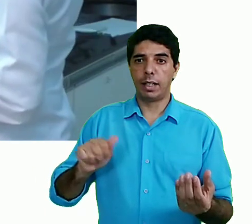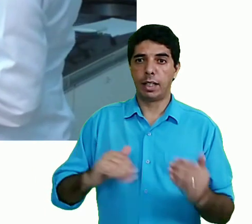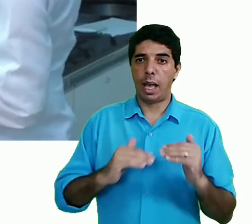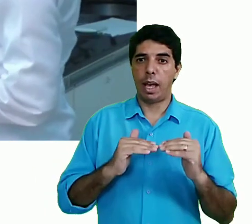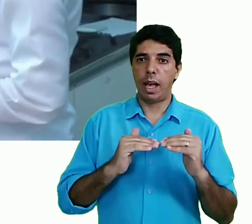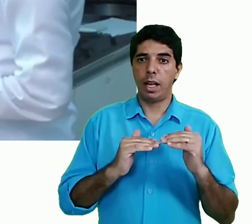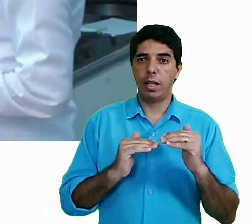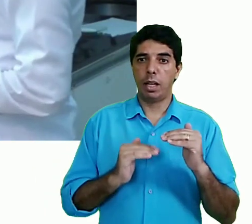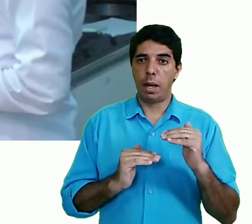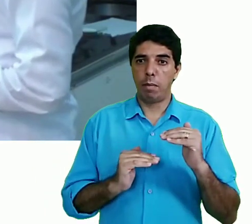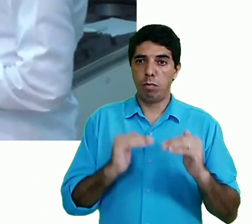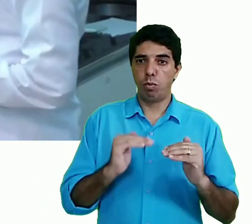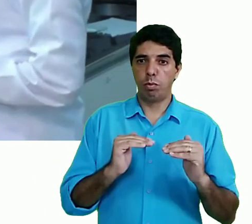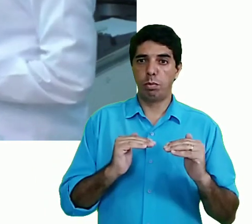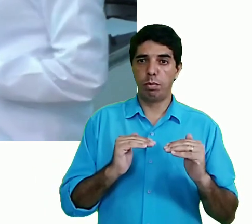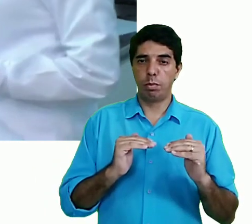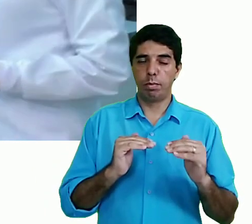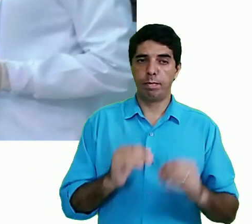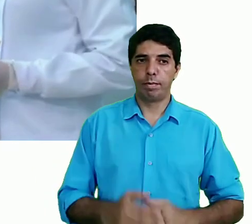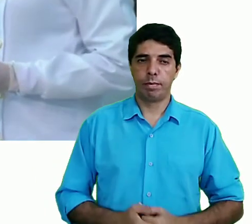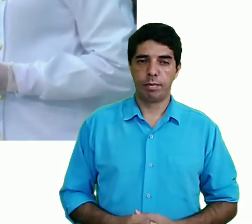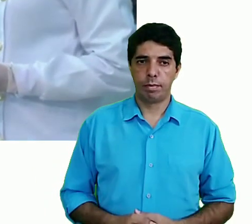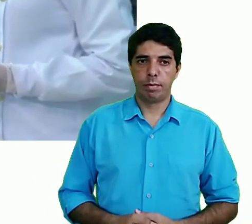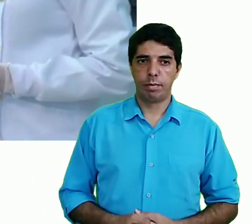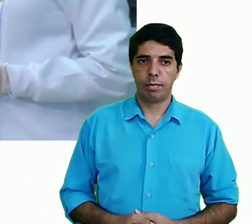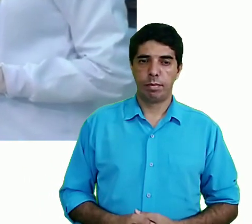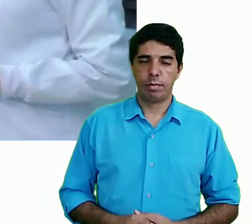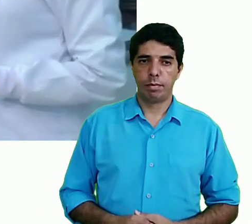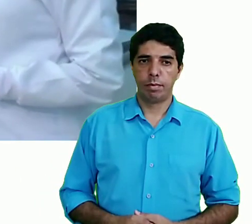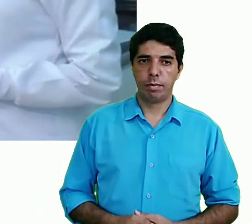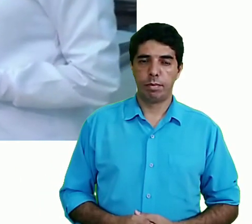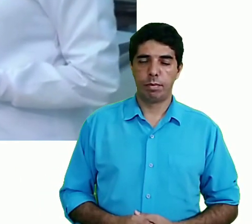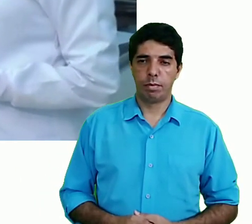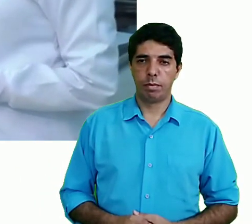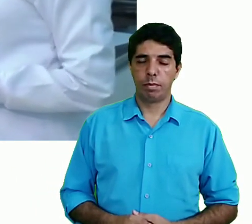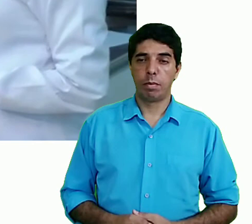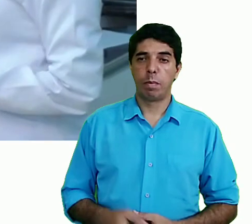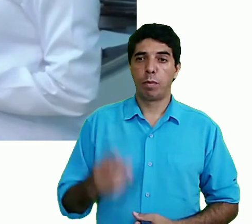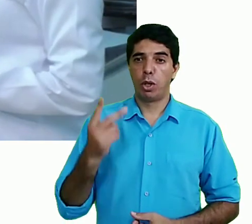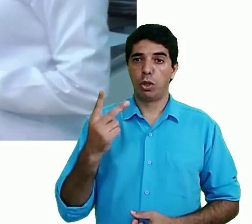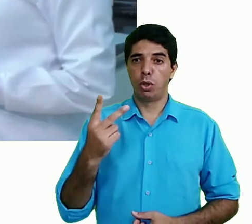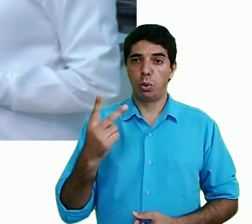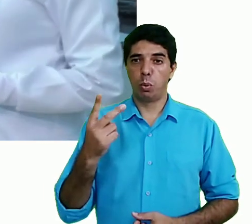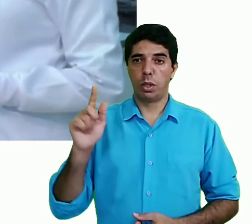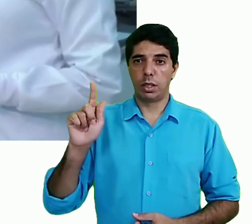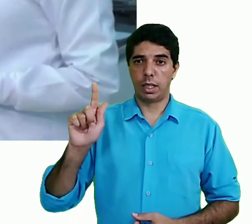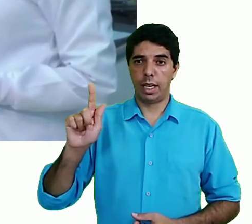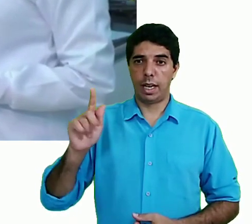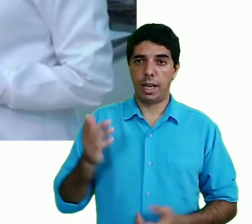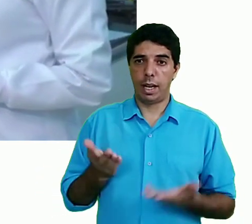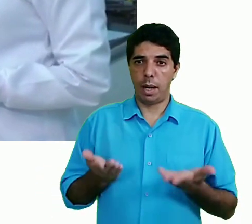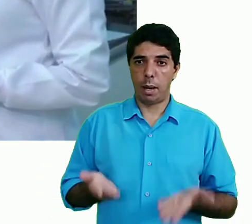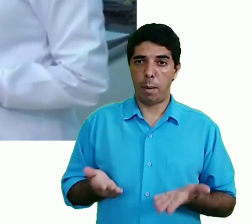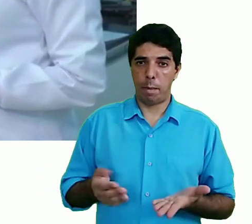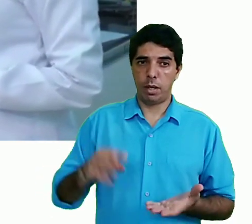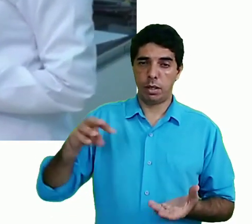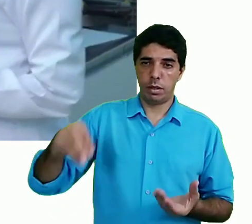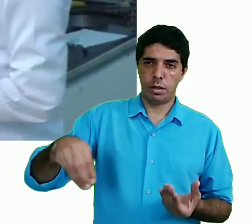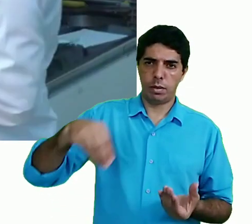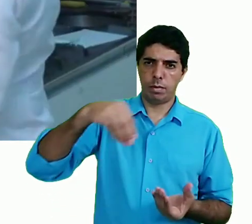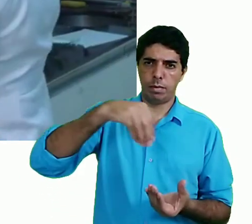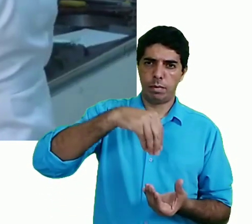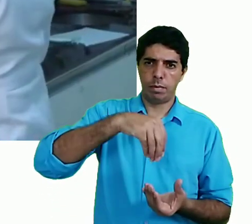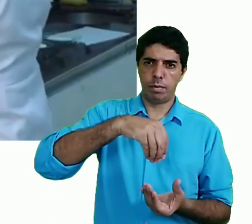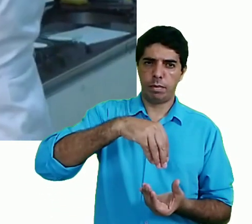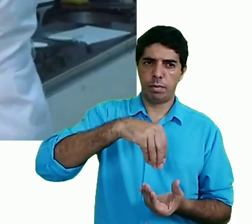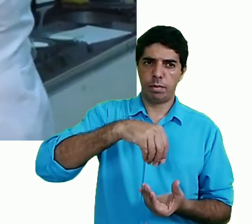a quantidade preconizada pela Farmacopeia Brasileira para realizar esse teste de teor de